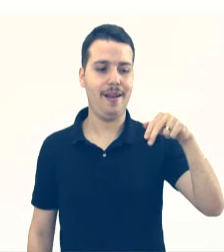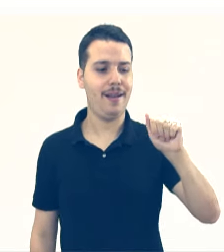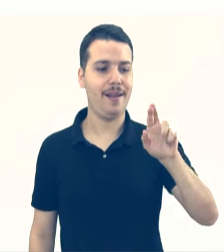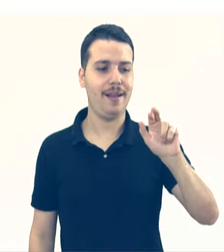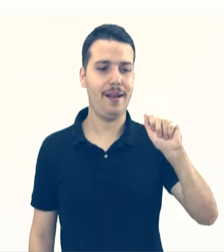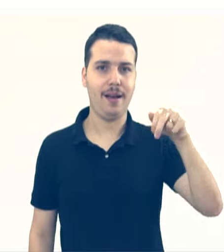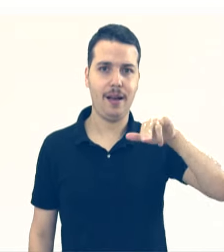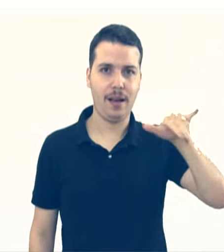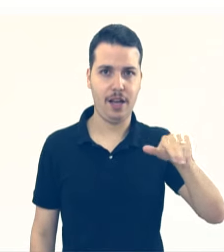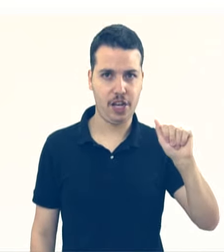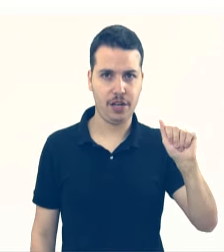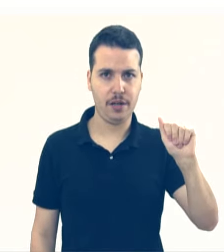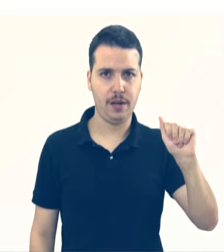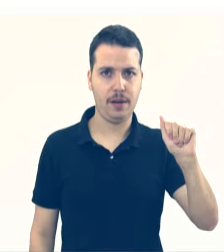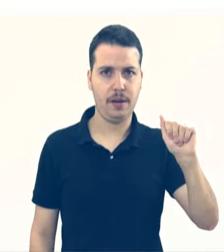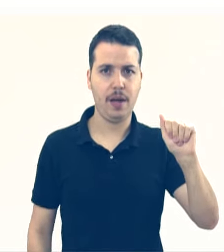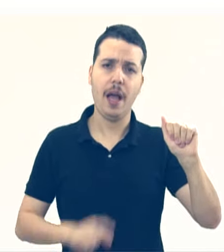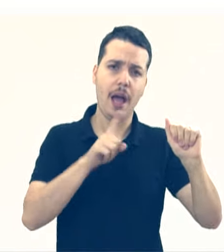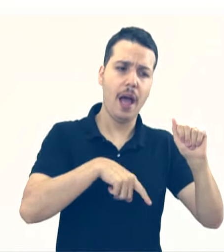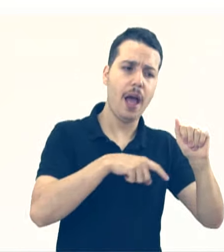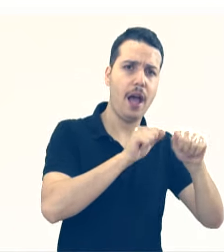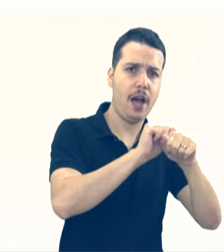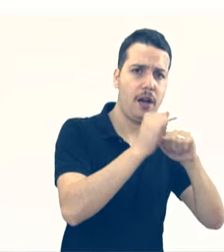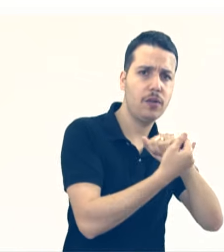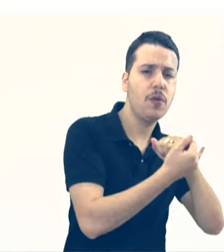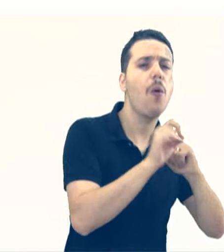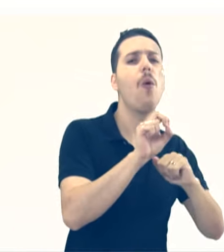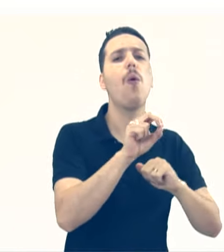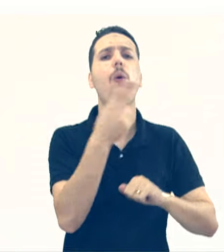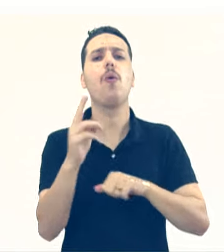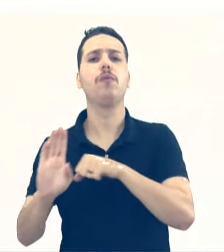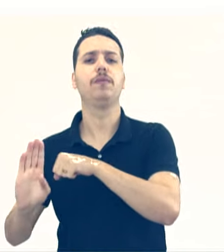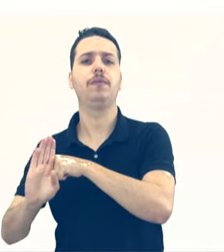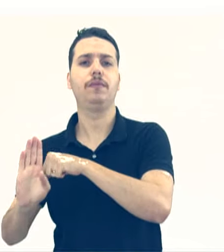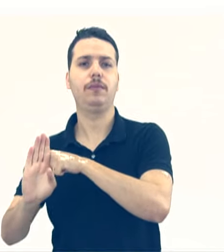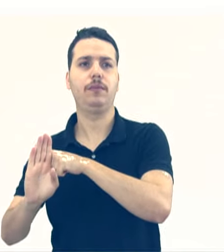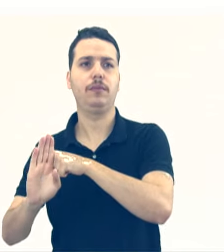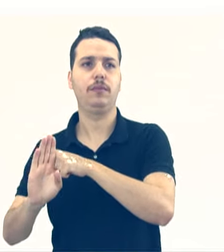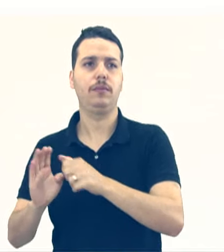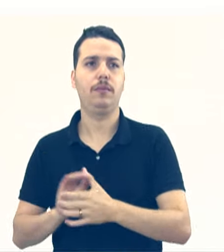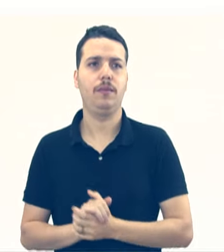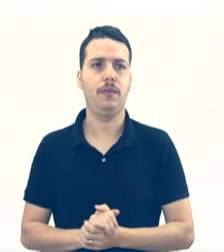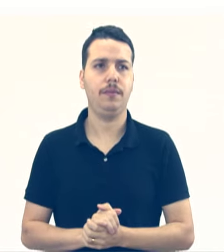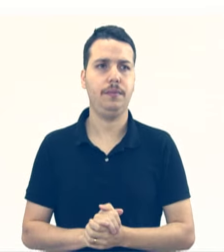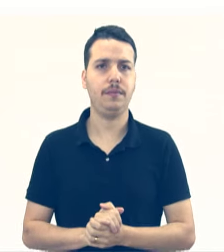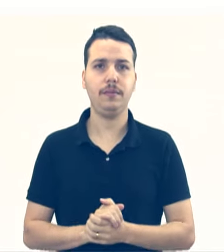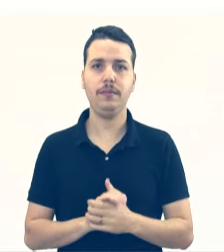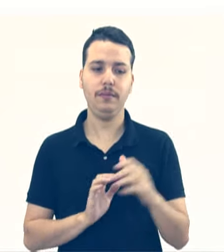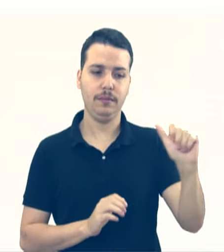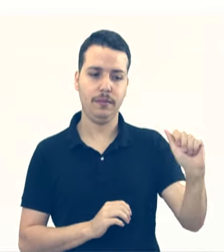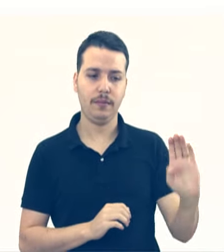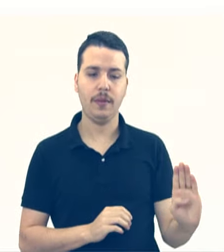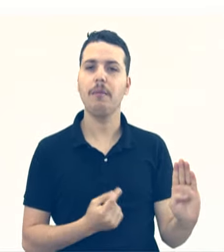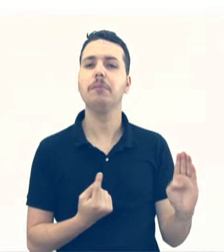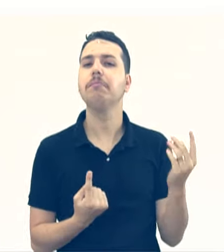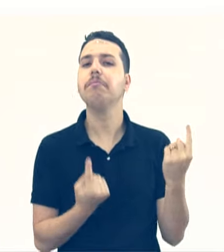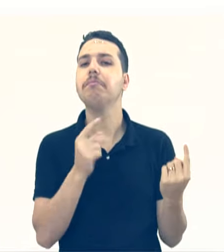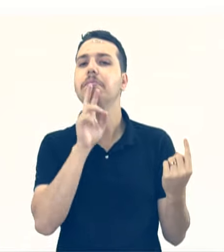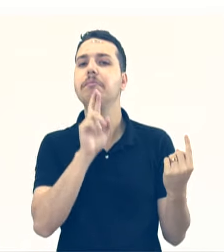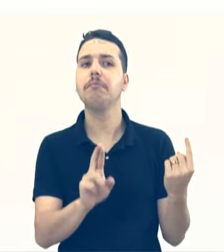é adjetivo, é adjetivo ou substantivo nessas duas frases